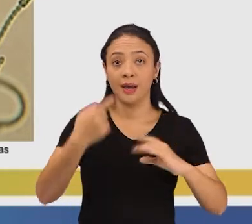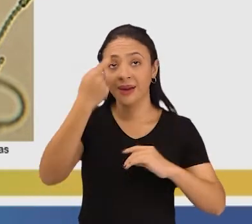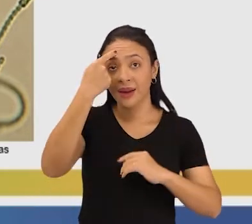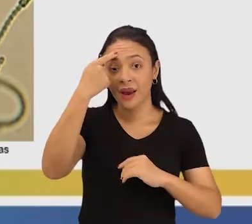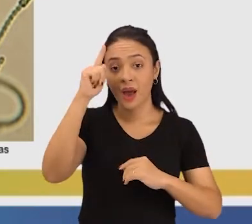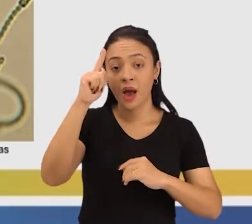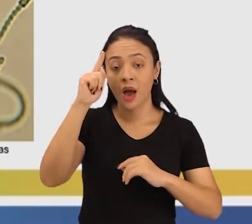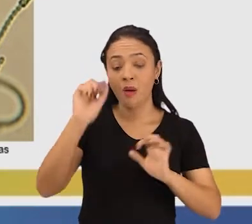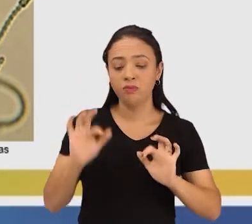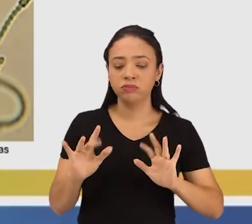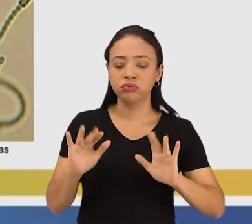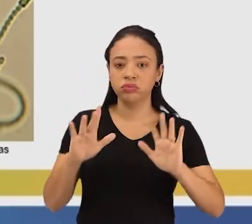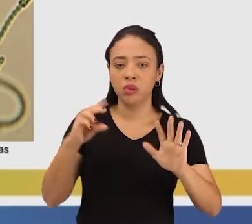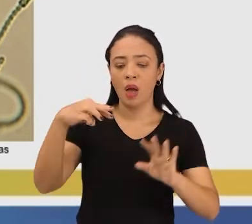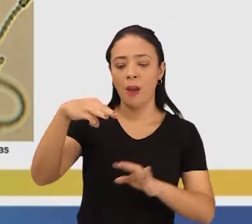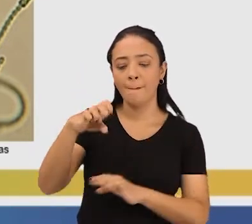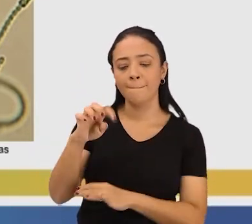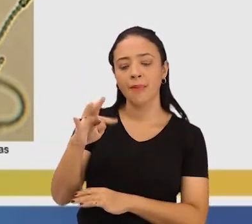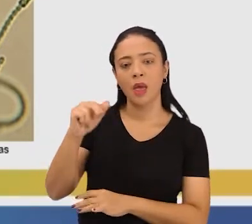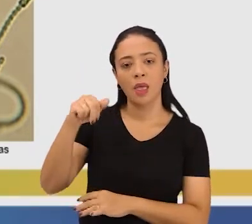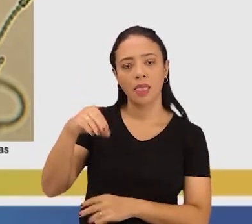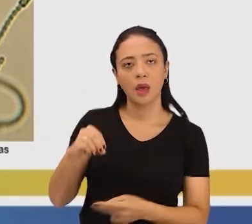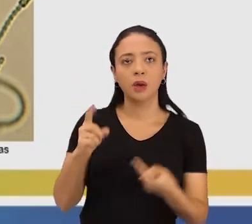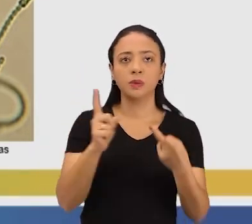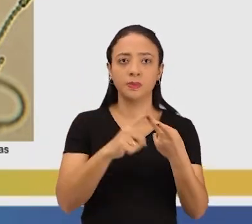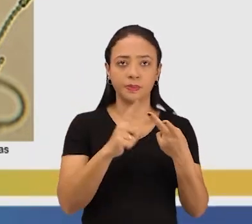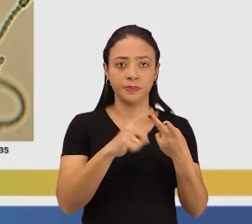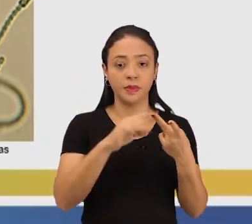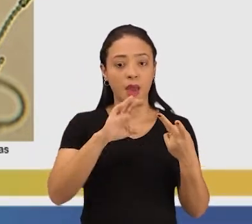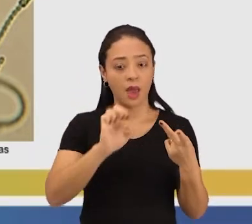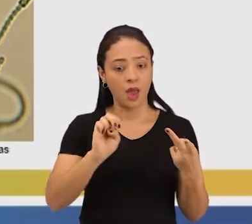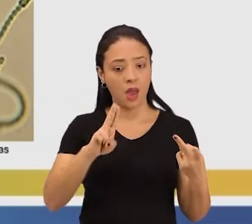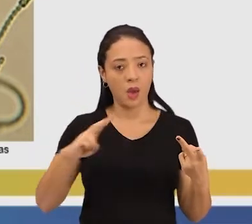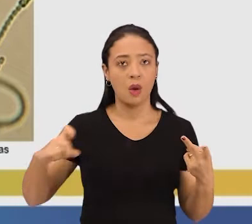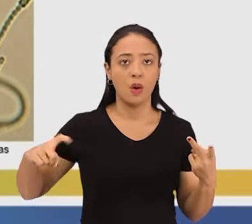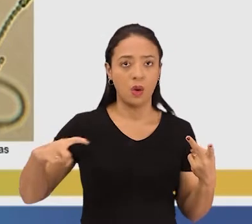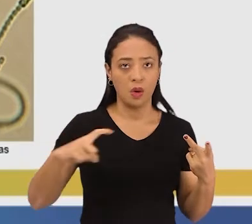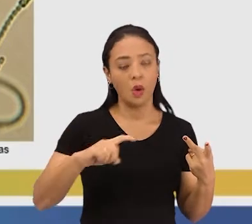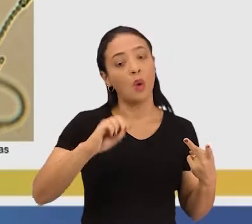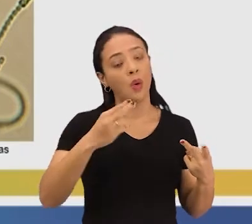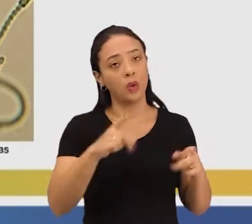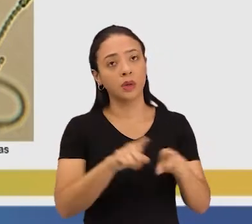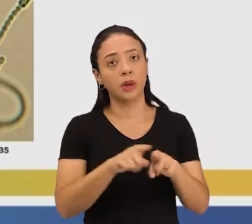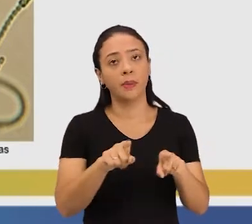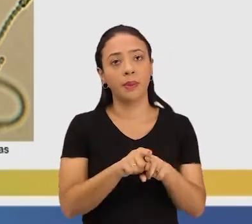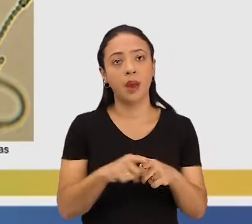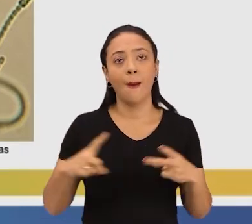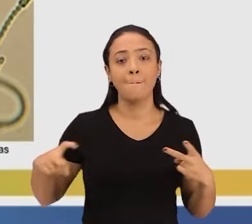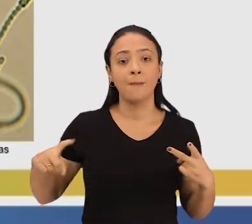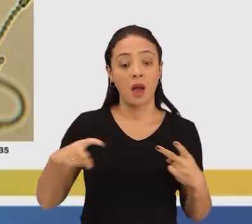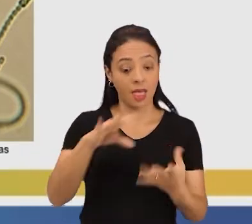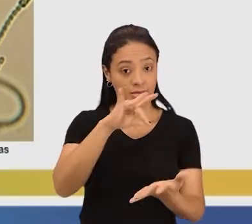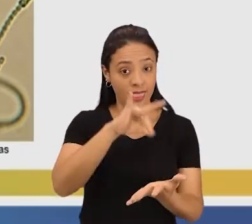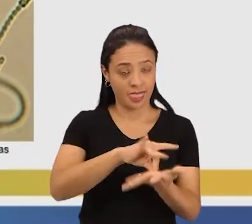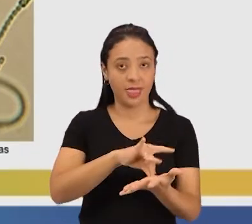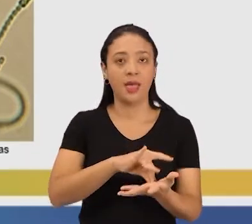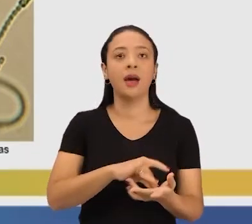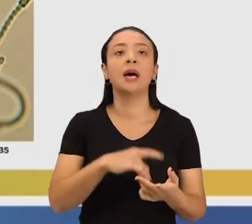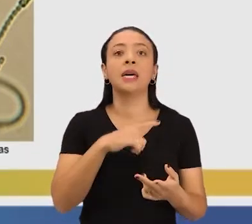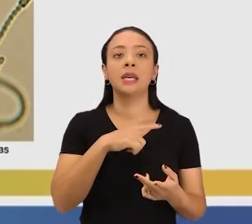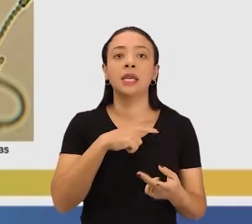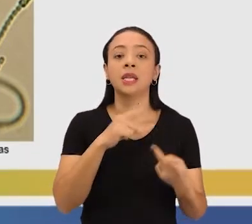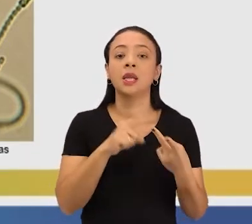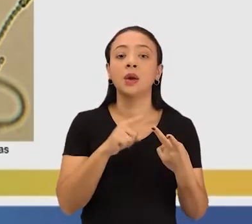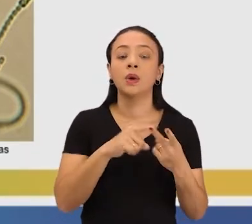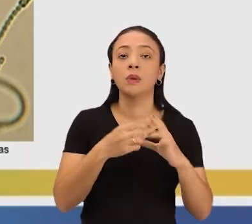produção do gás metano. Já as eubactérias, ou mais conhecidas como bactérias verdadeiras, elas possuem